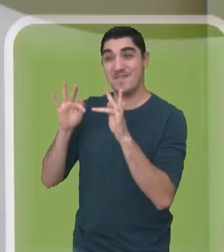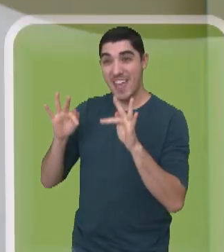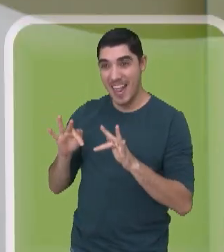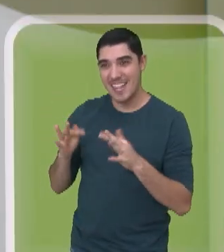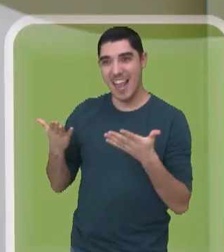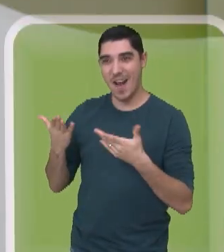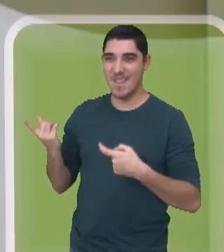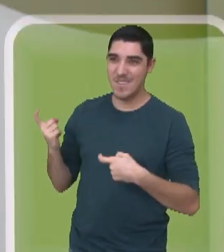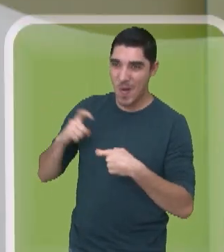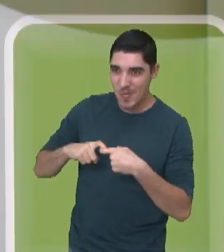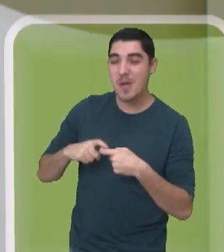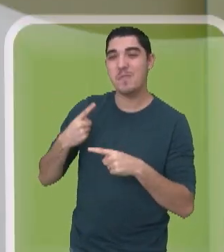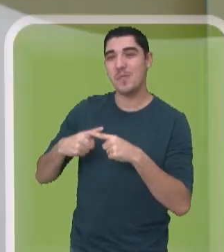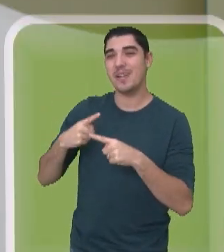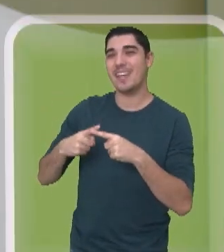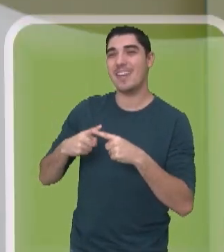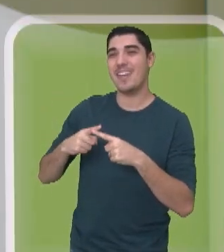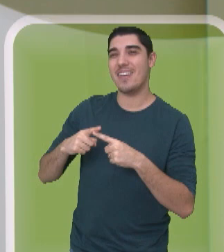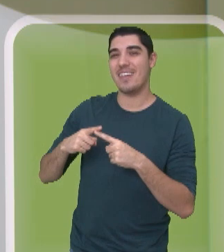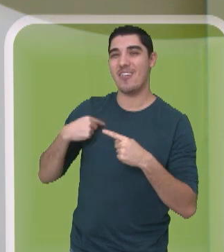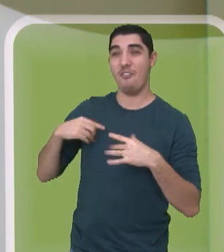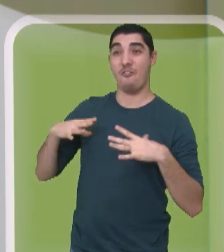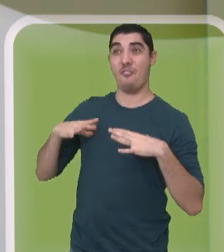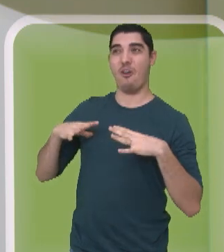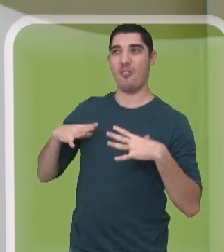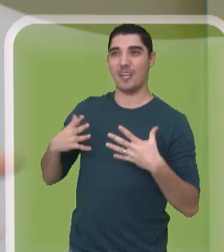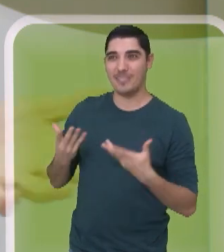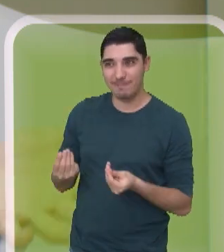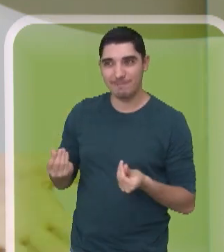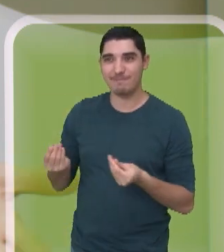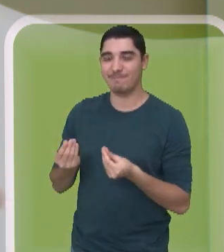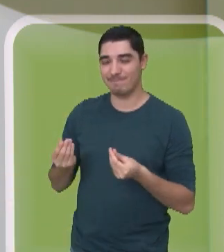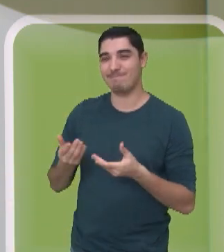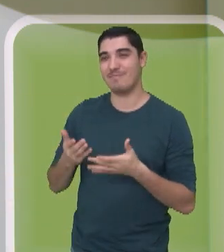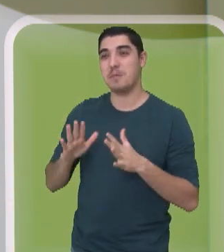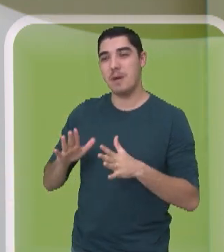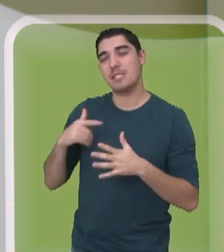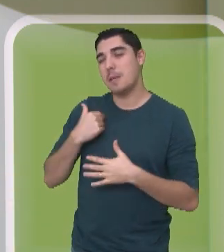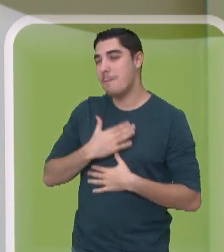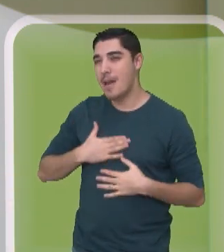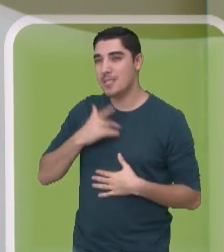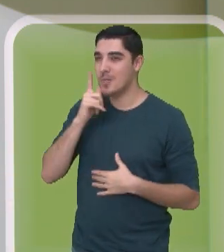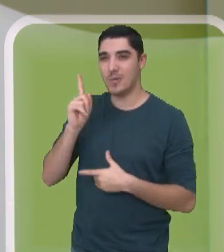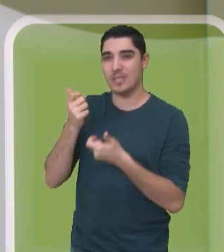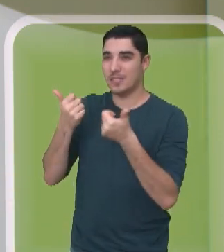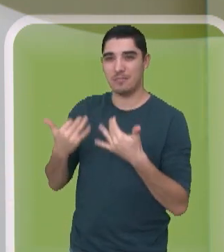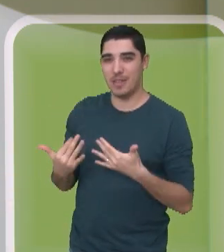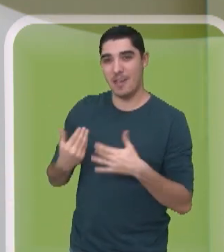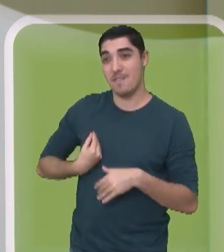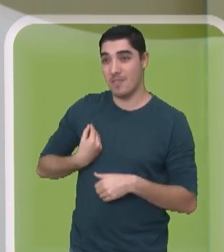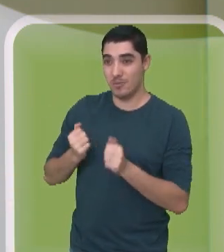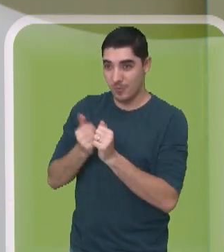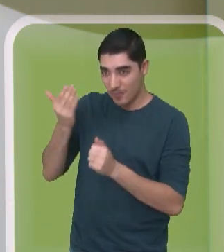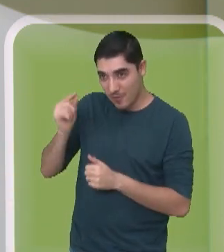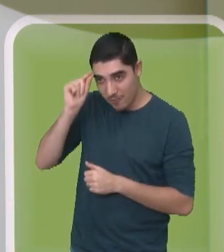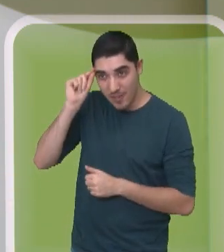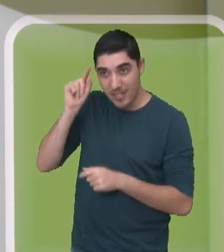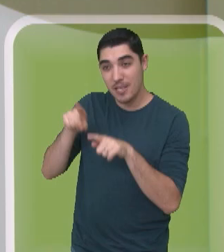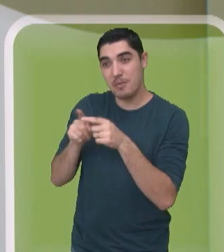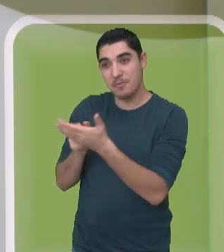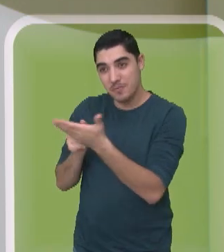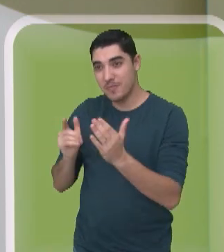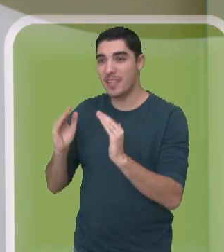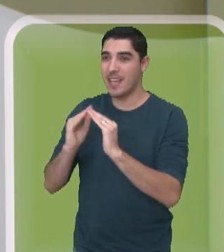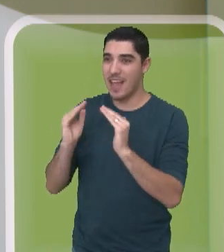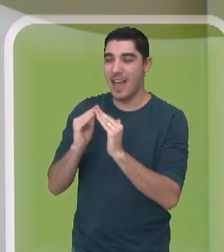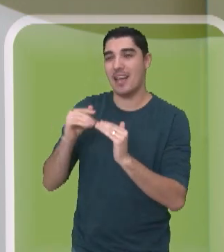de volta, né? Depois de uma folga forçada aí. E é sempre um prazer inenarrável estar com você, Vieira, e com você aí de casa